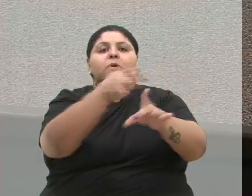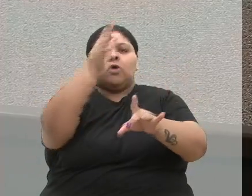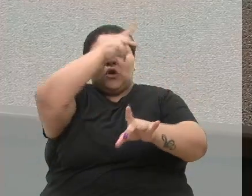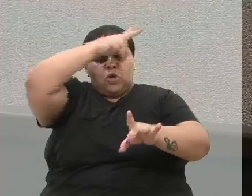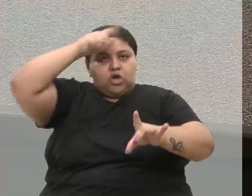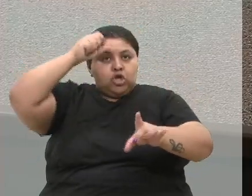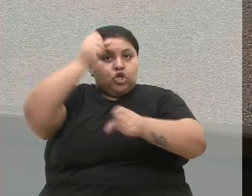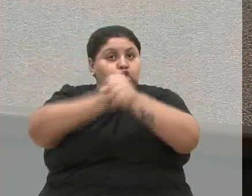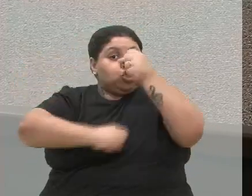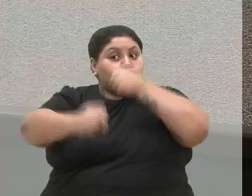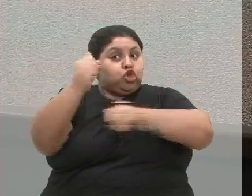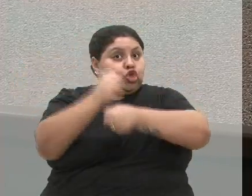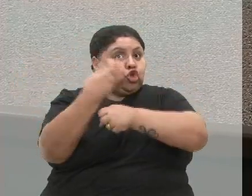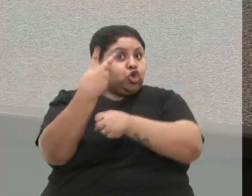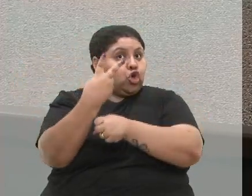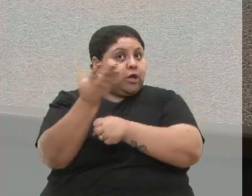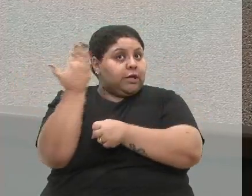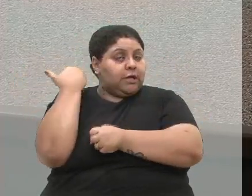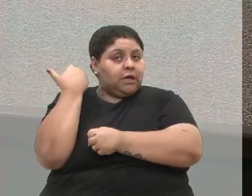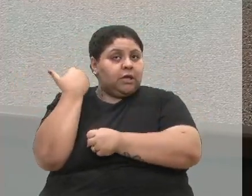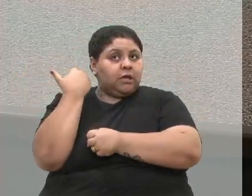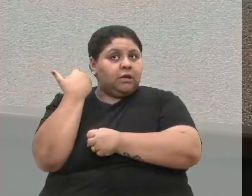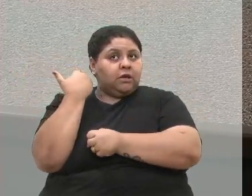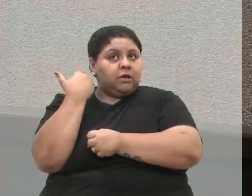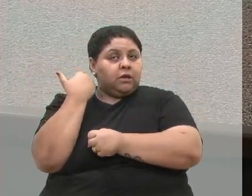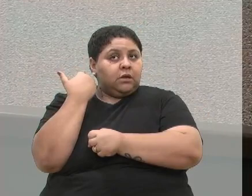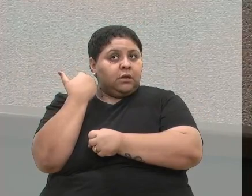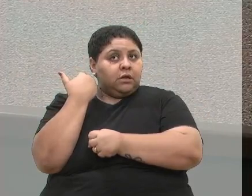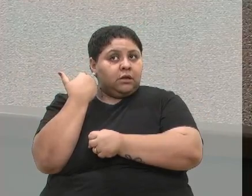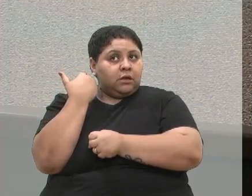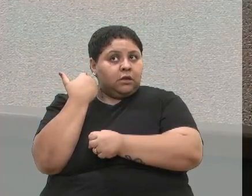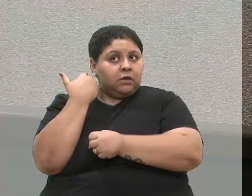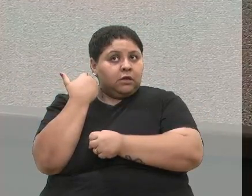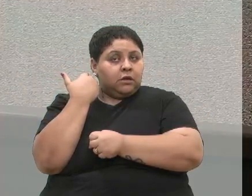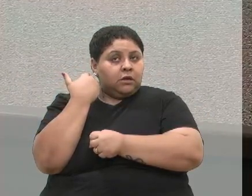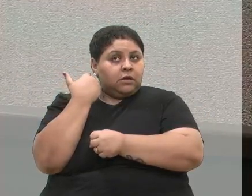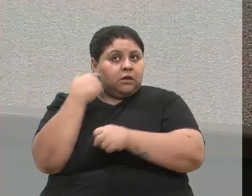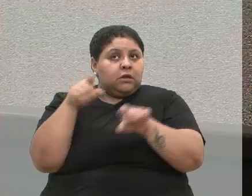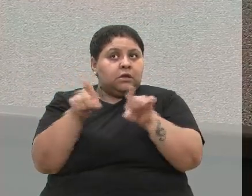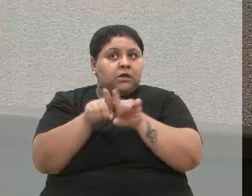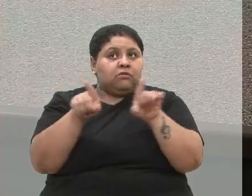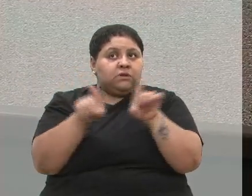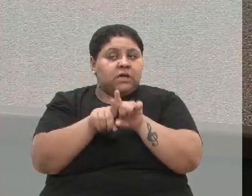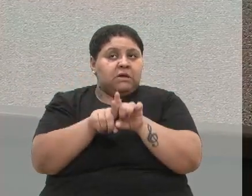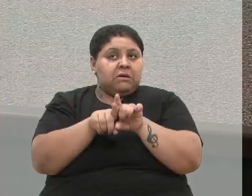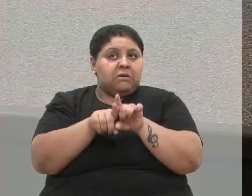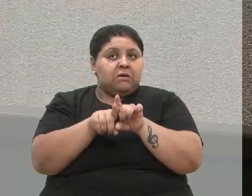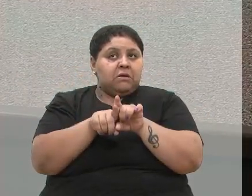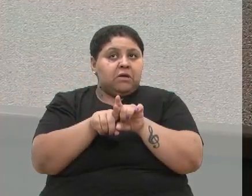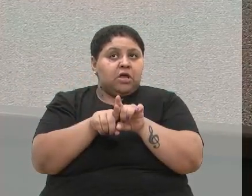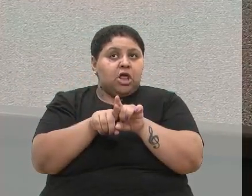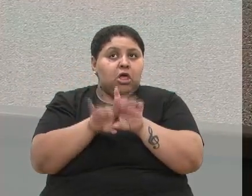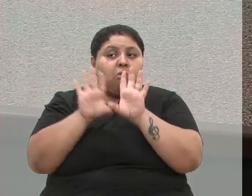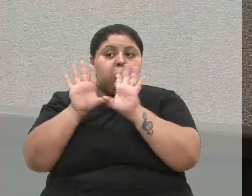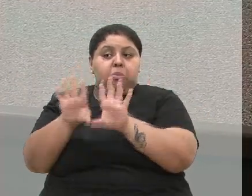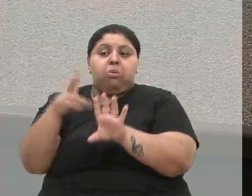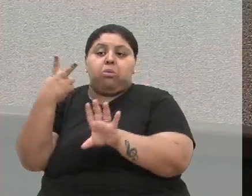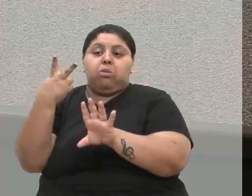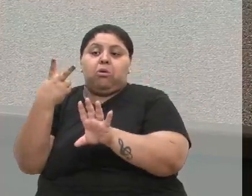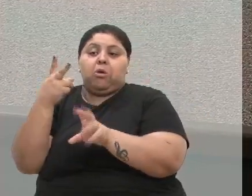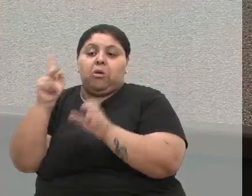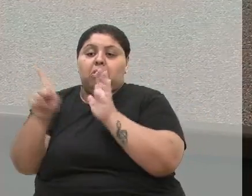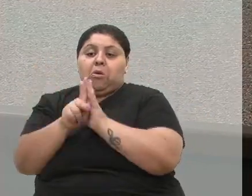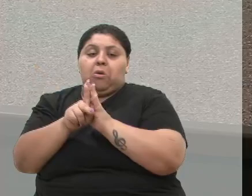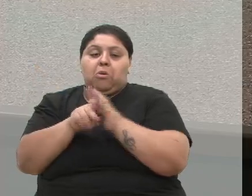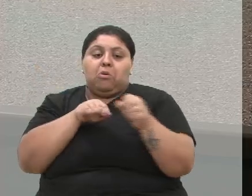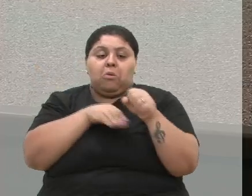anos atrás. Para não dar vitrine para mim, porque o projeto era meu, seguraram 2 anos o projeto engavetado e